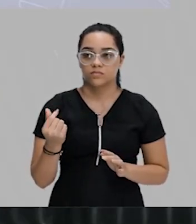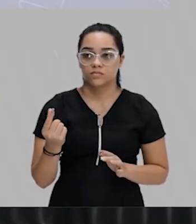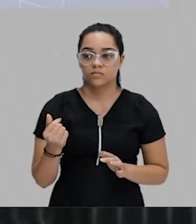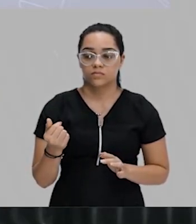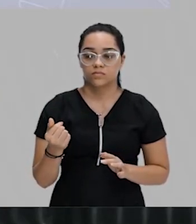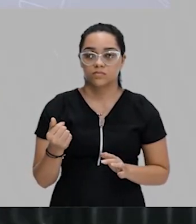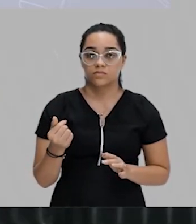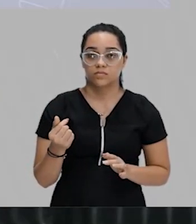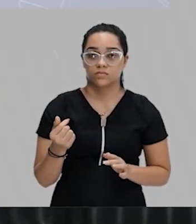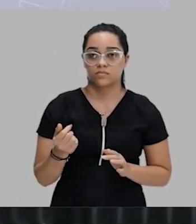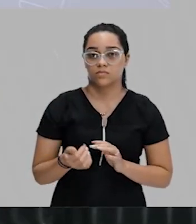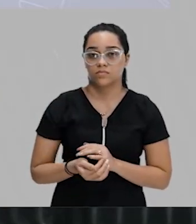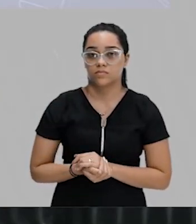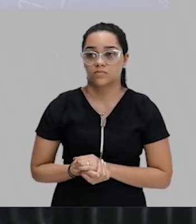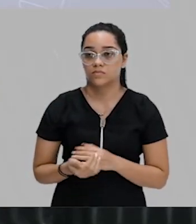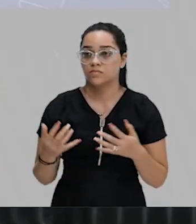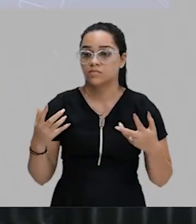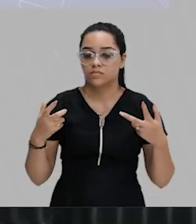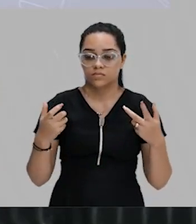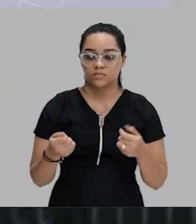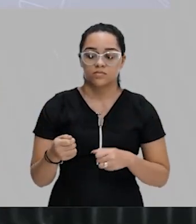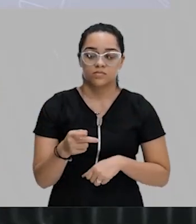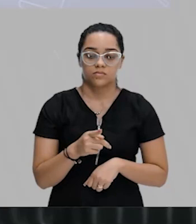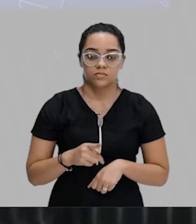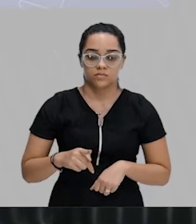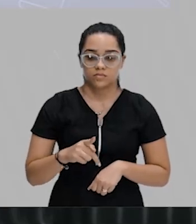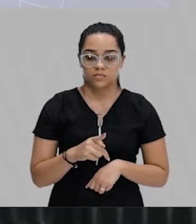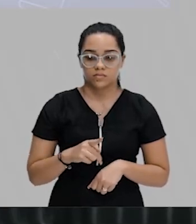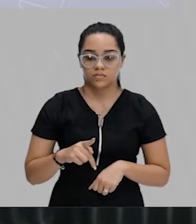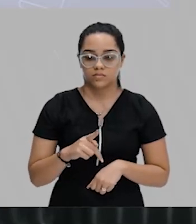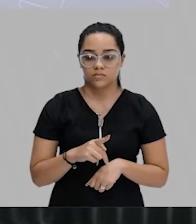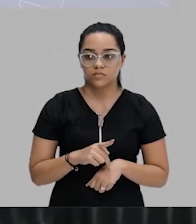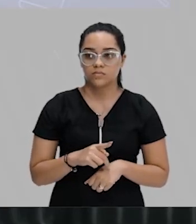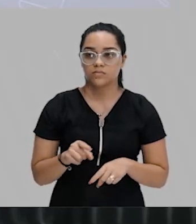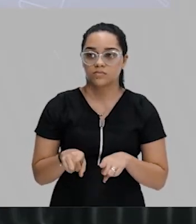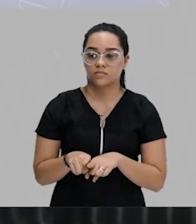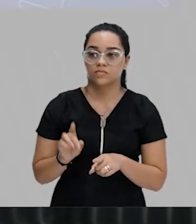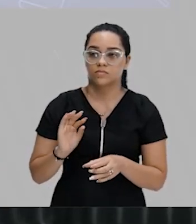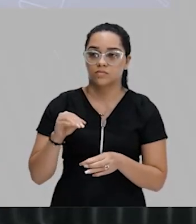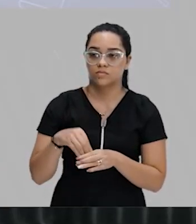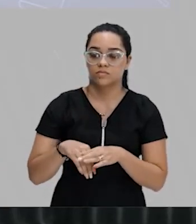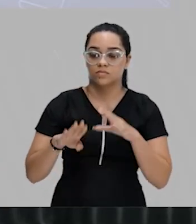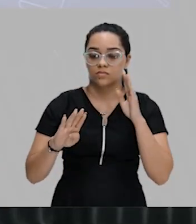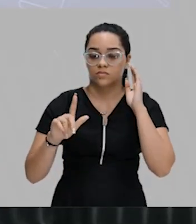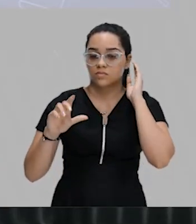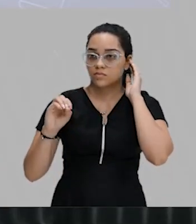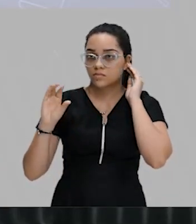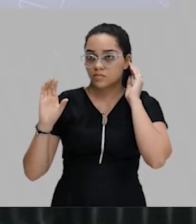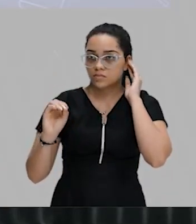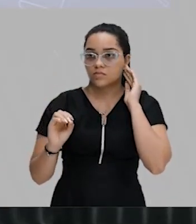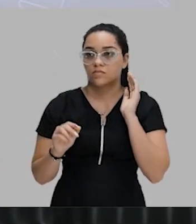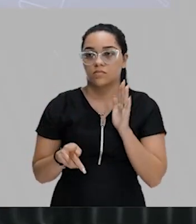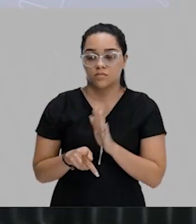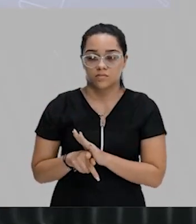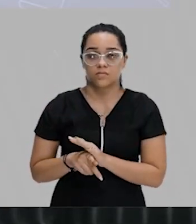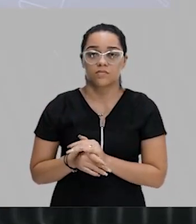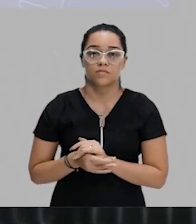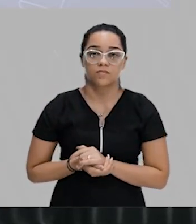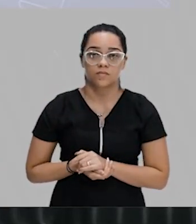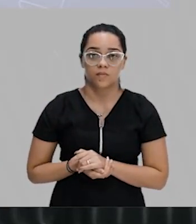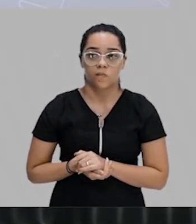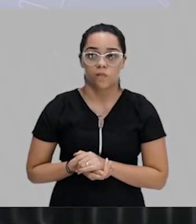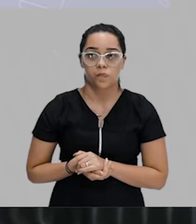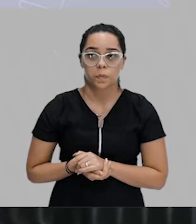comum. Entre todos os países que faziam parte do bloco, que eram membros do